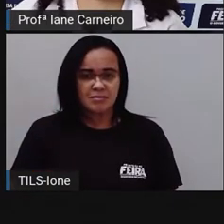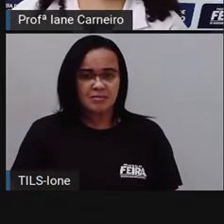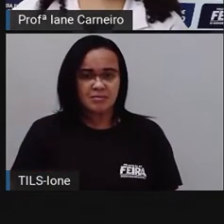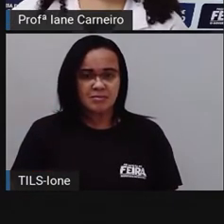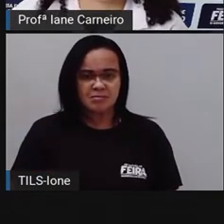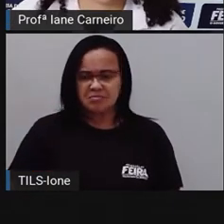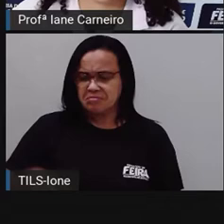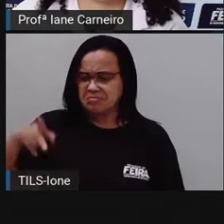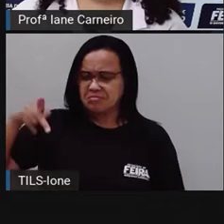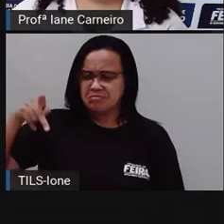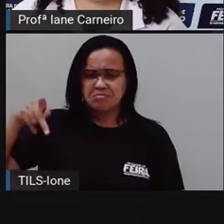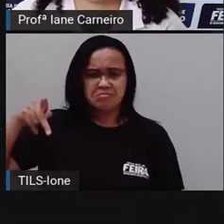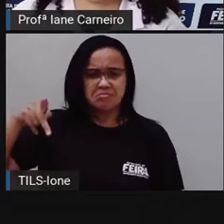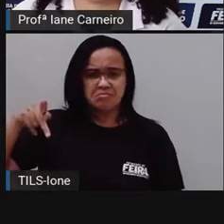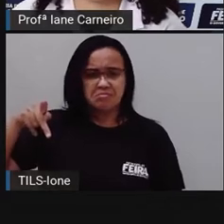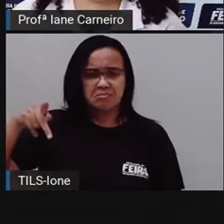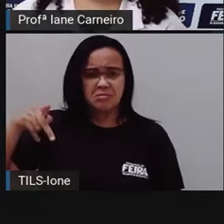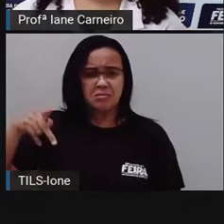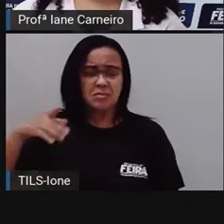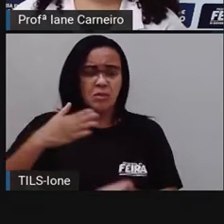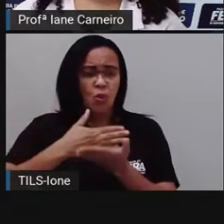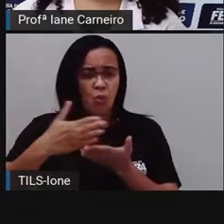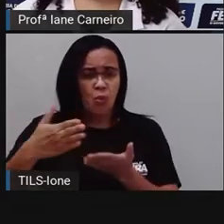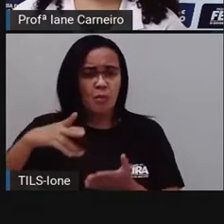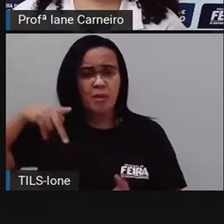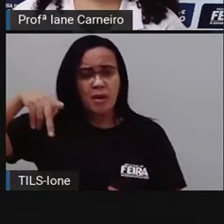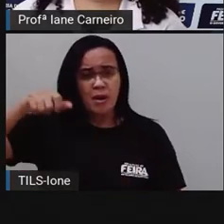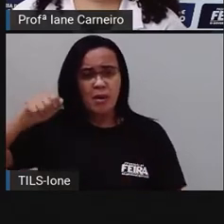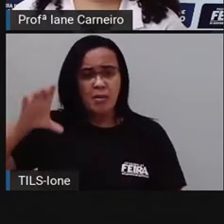Paca começa com P.